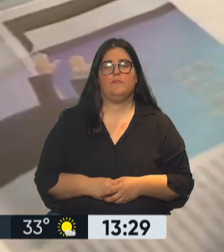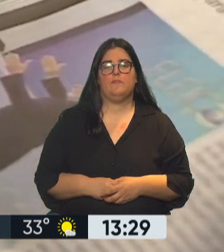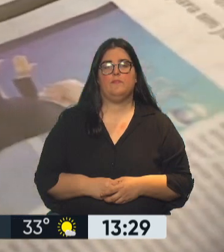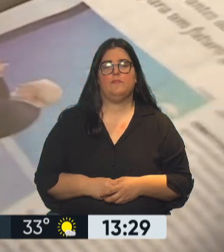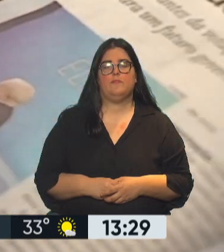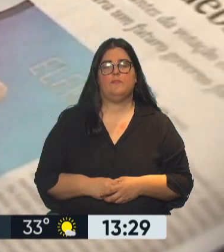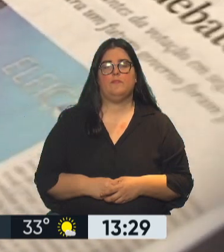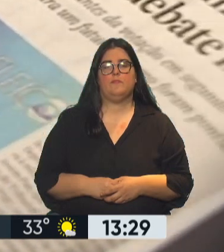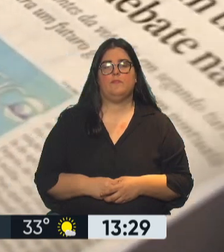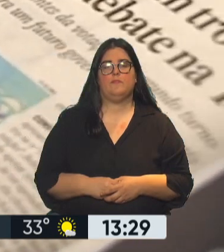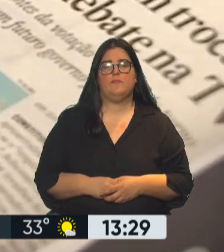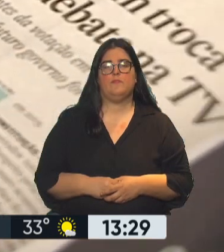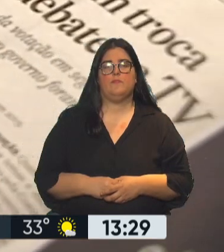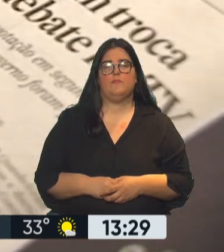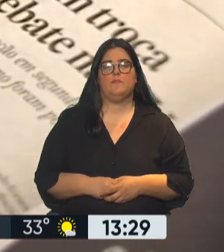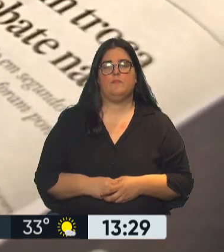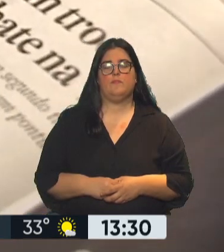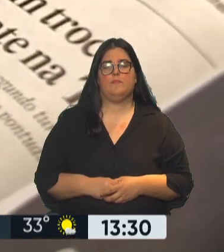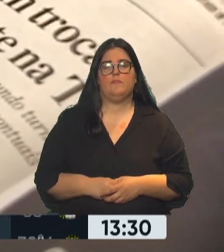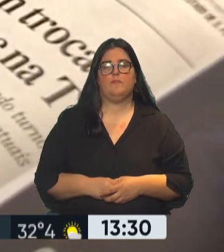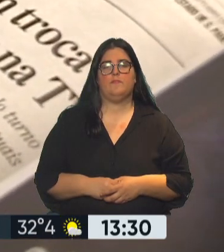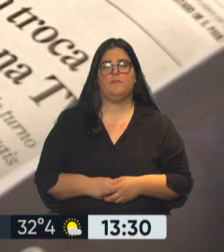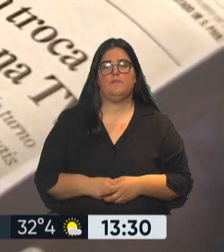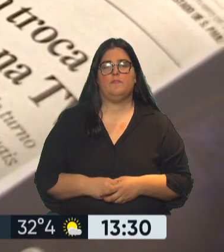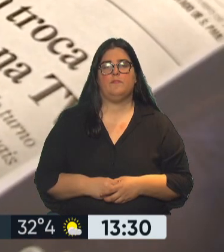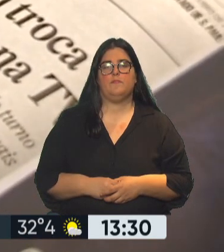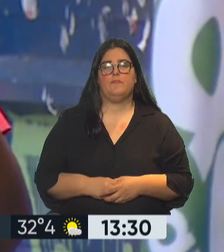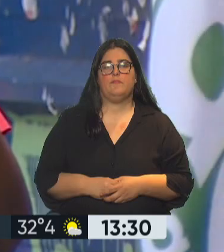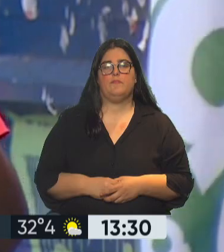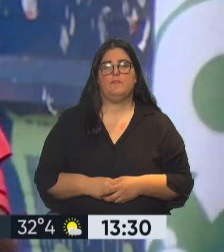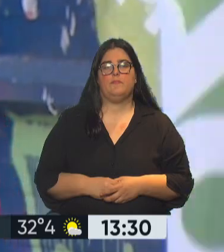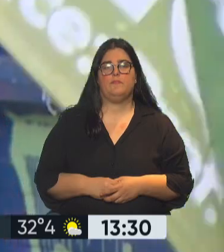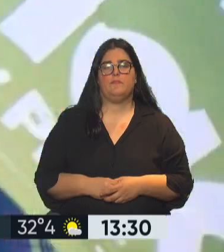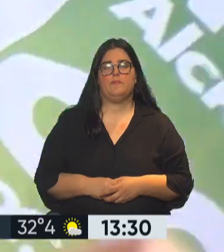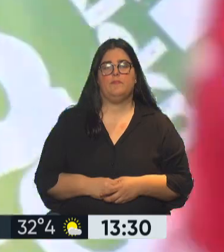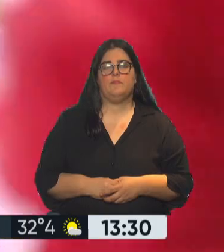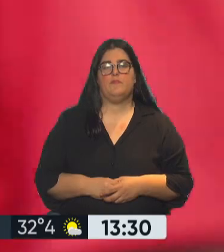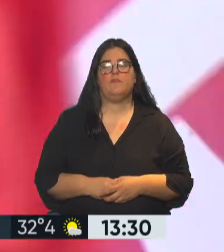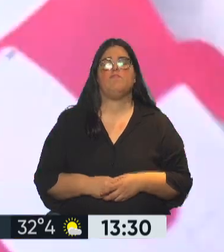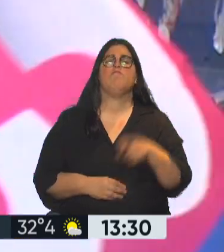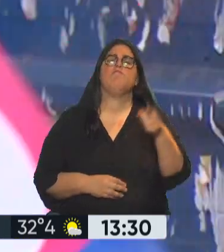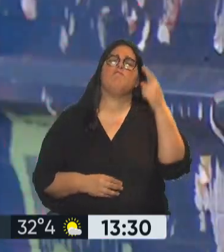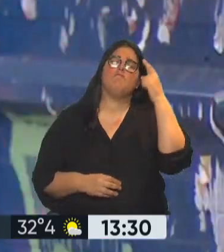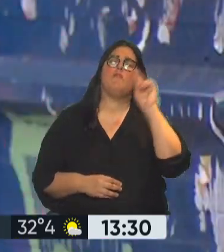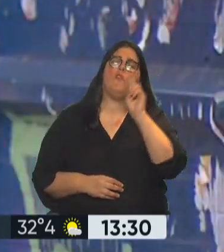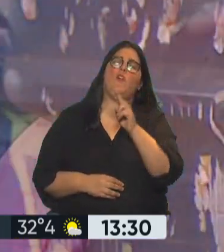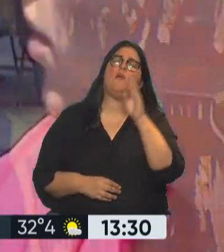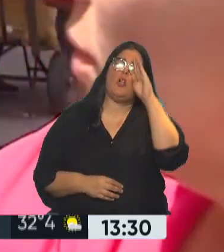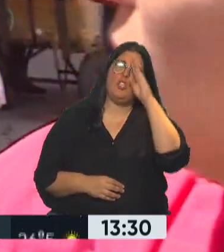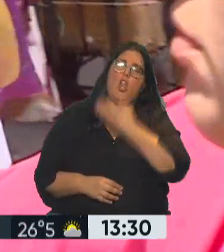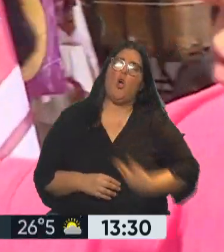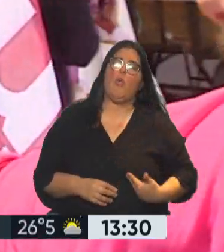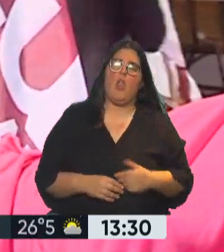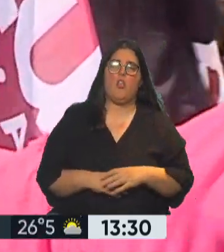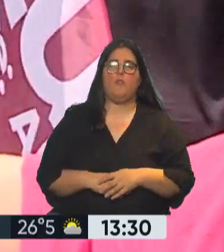em 1989, foi para o Lula. E eu jamais me arrependi. Como vê o governo de Bolsonaro?